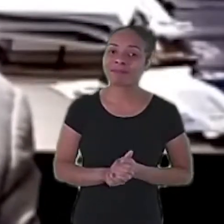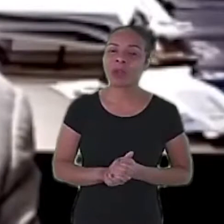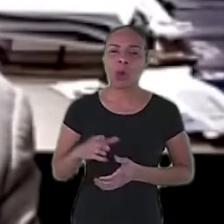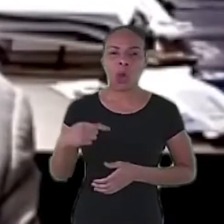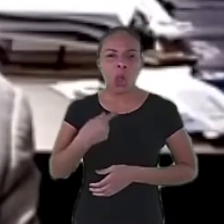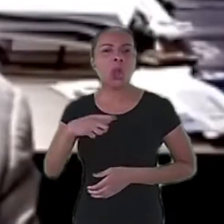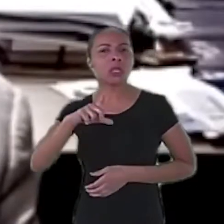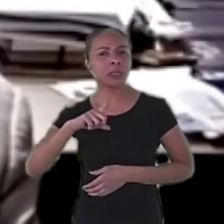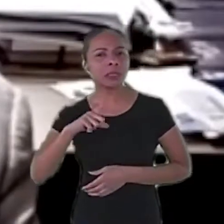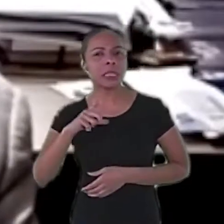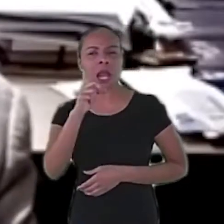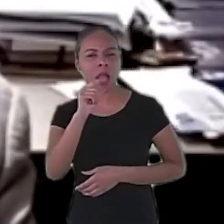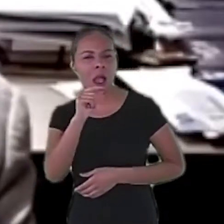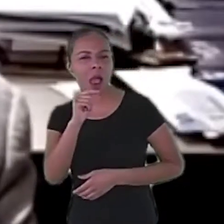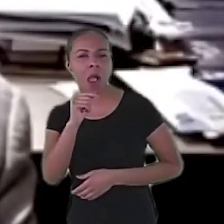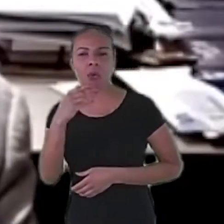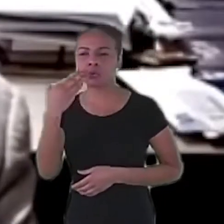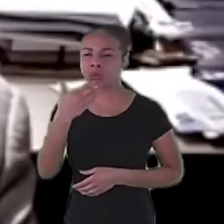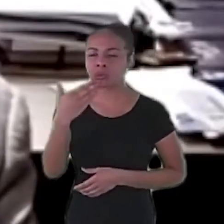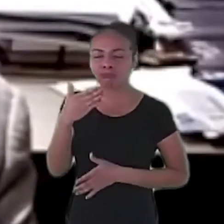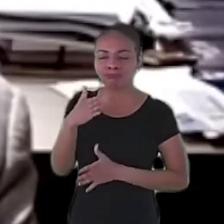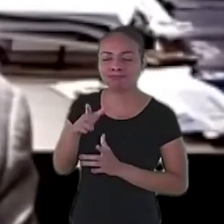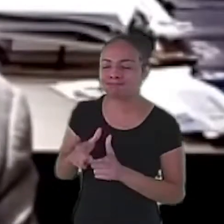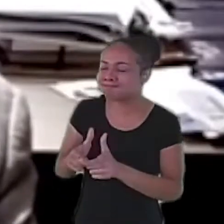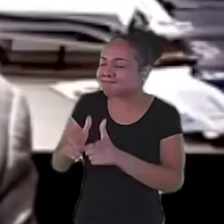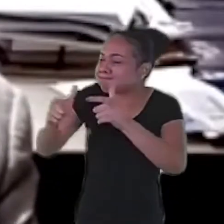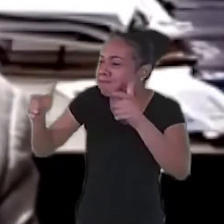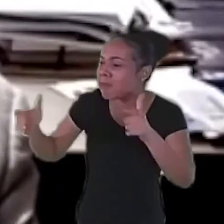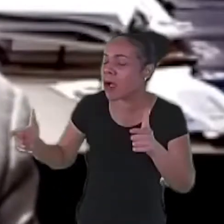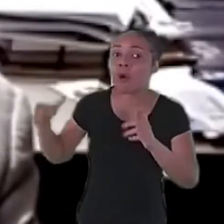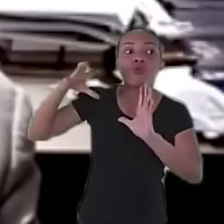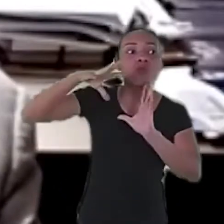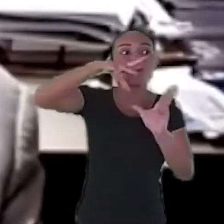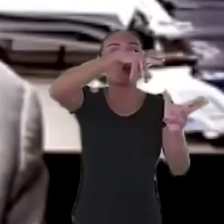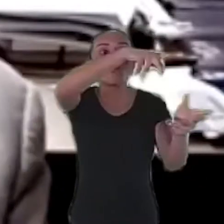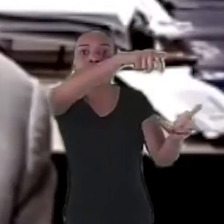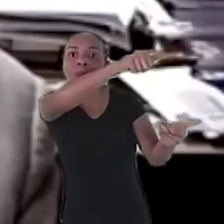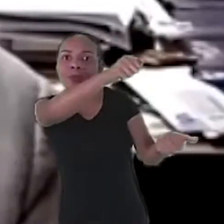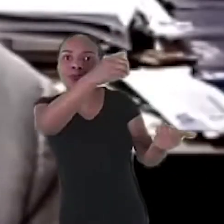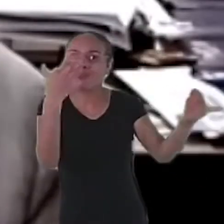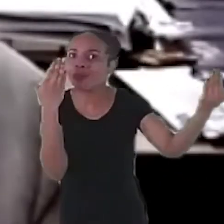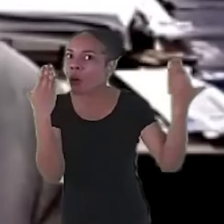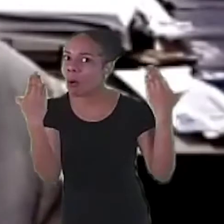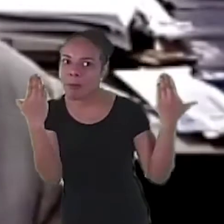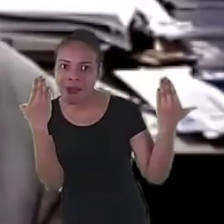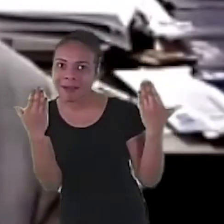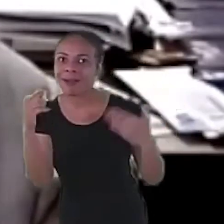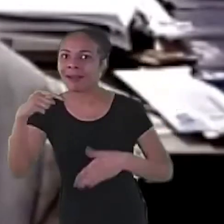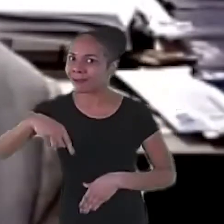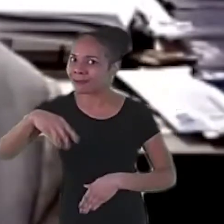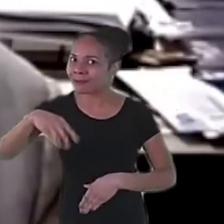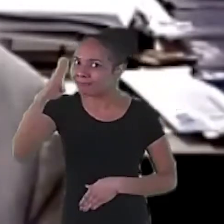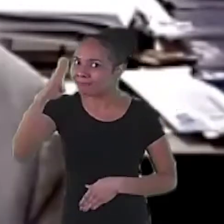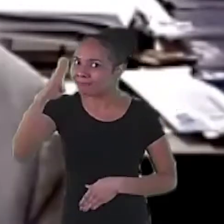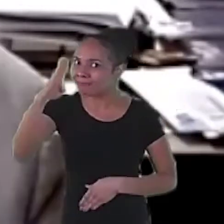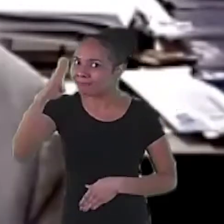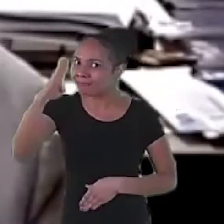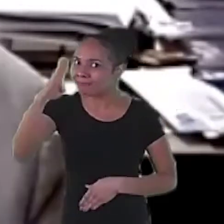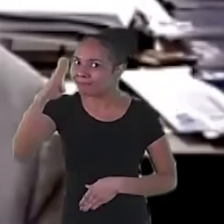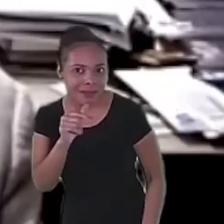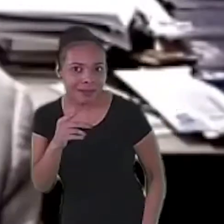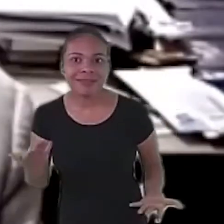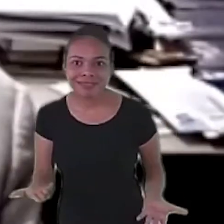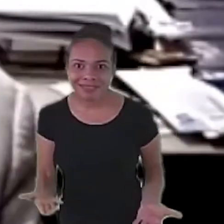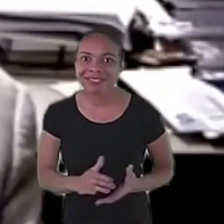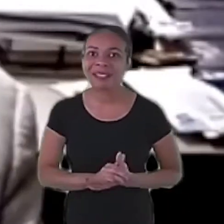mundo, nós temos uma biodiversidade exuberante. Como manejar tudo isso, inclusive convencer a humanidade, os